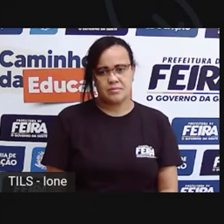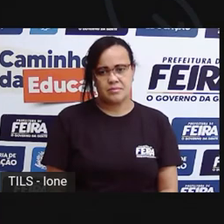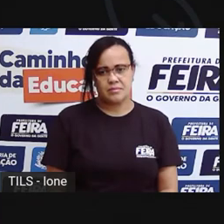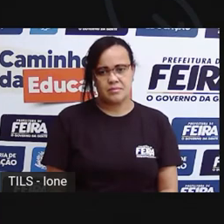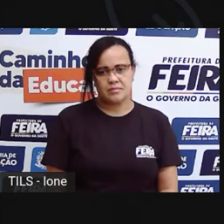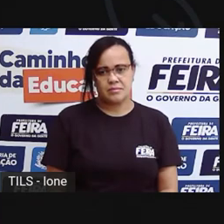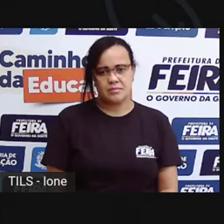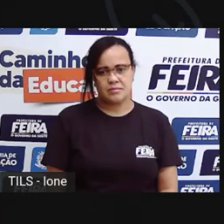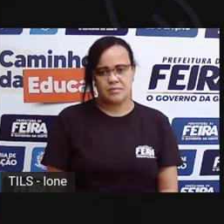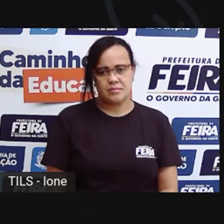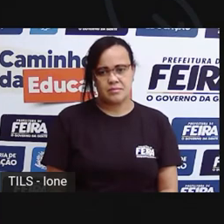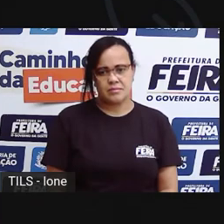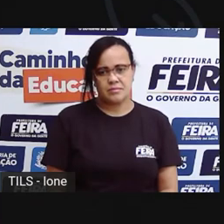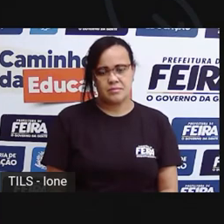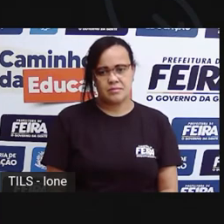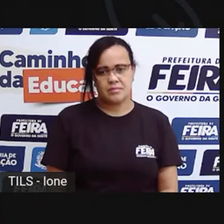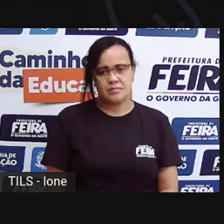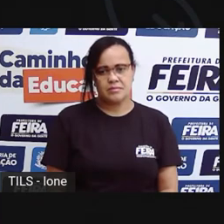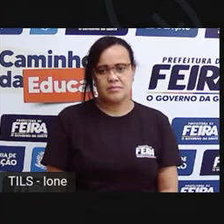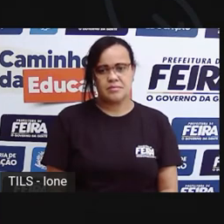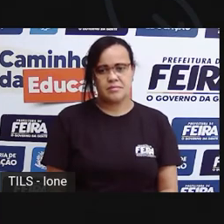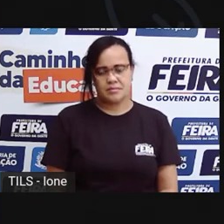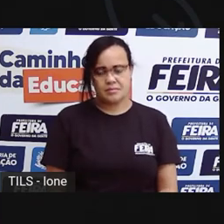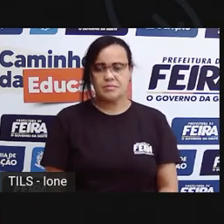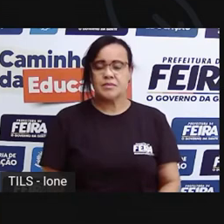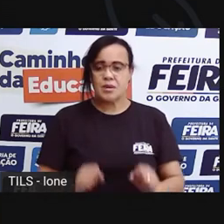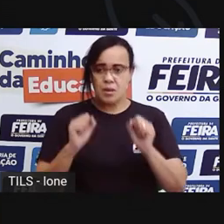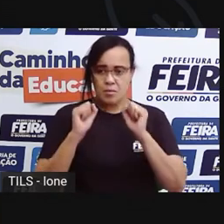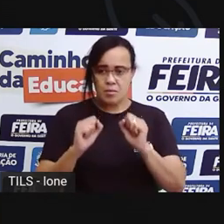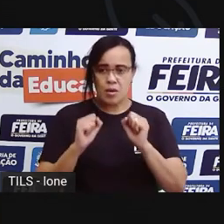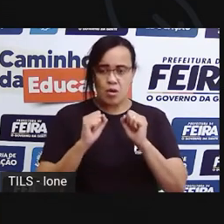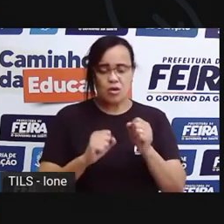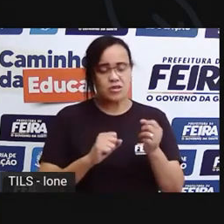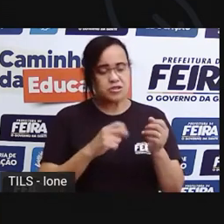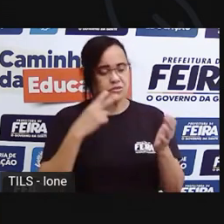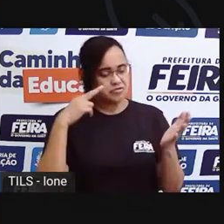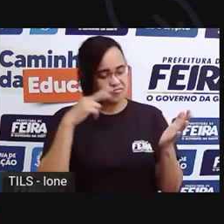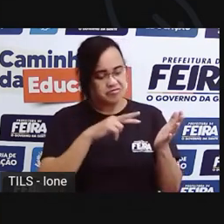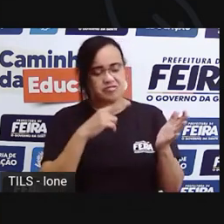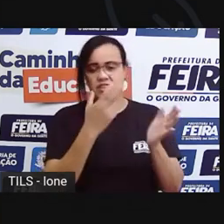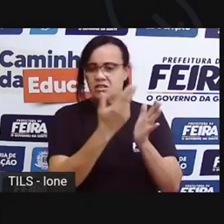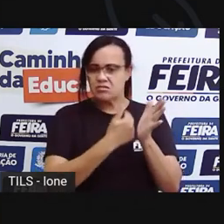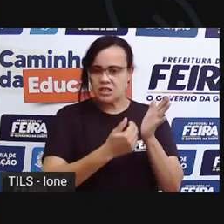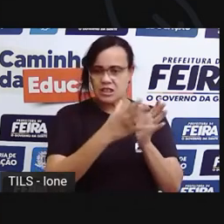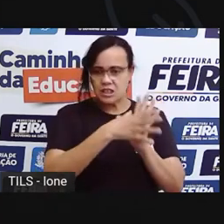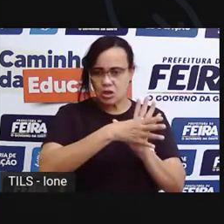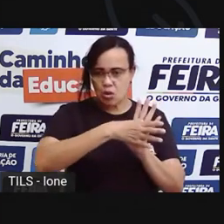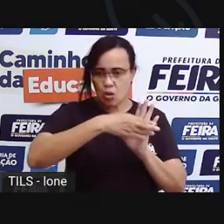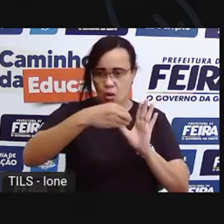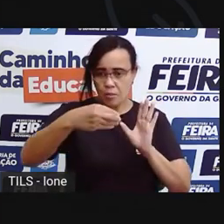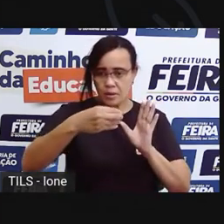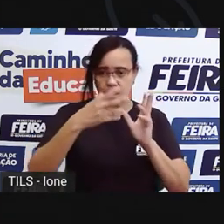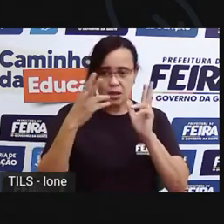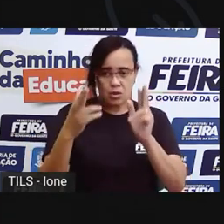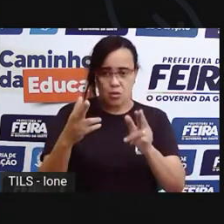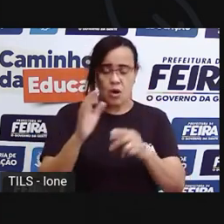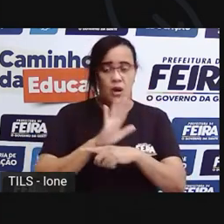Por isso que é bom ter o molde, né? Porque se vocês não tiverem habilidade aí para desenhar, o molde ajuda.